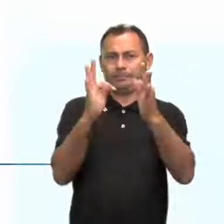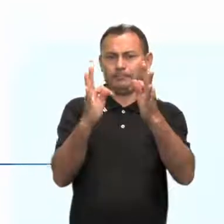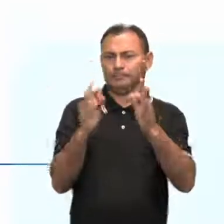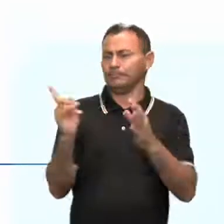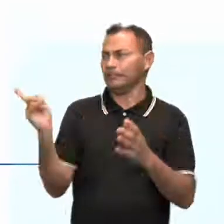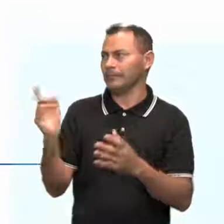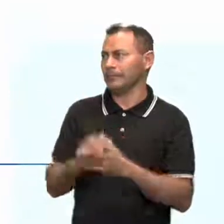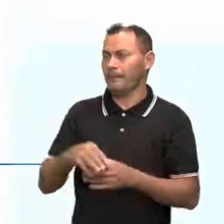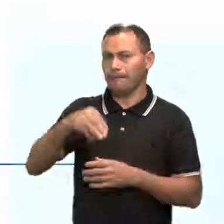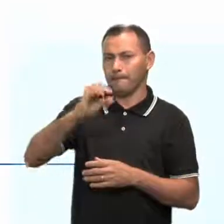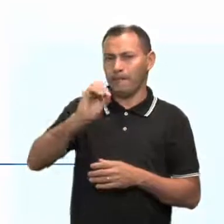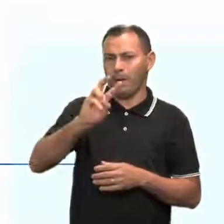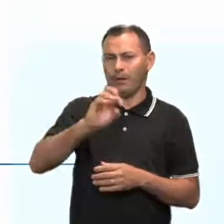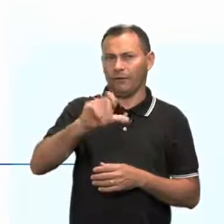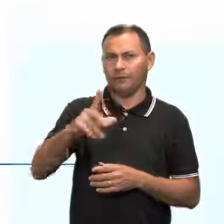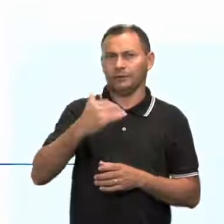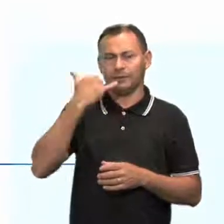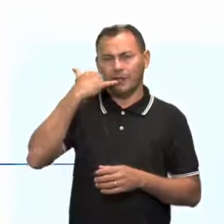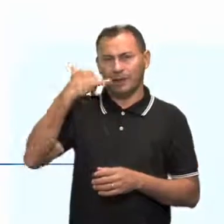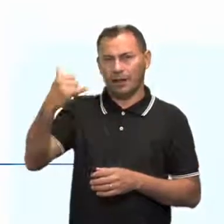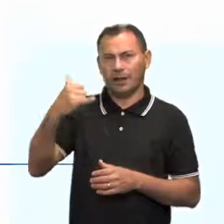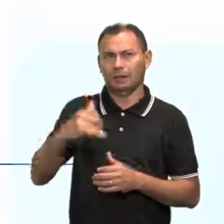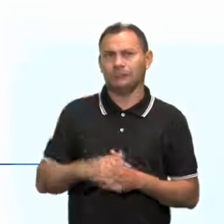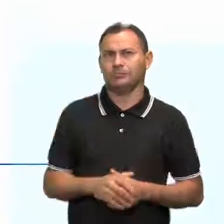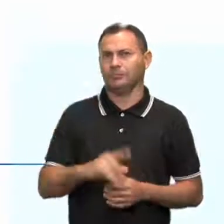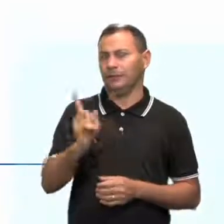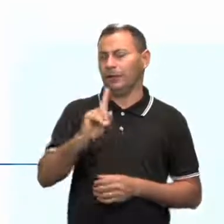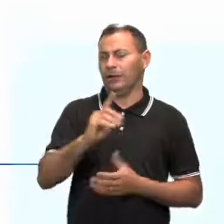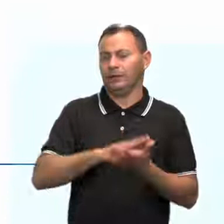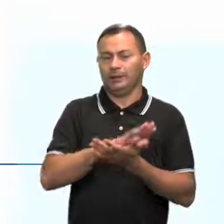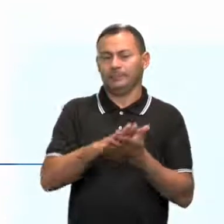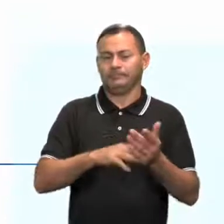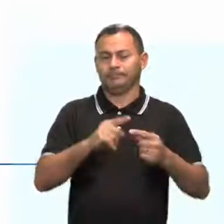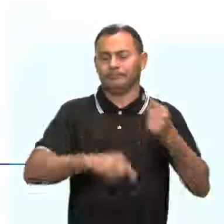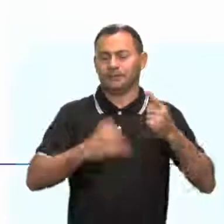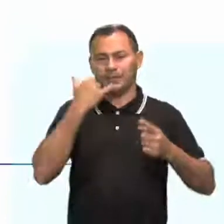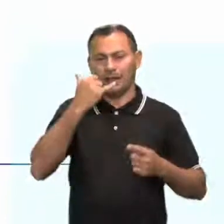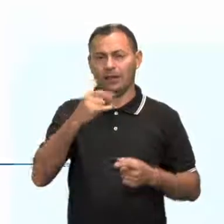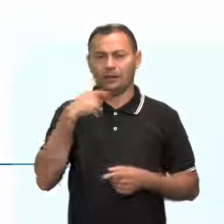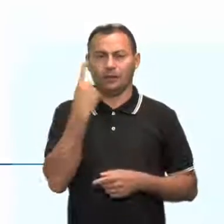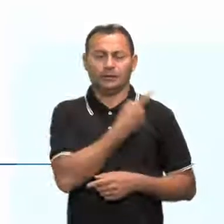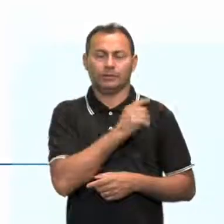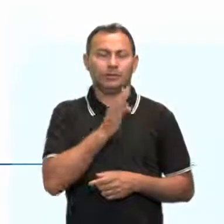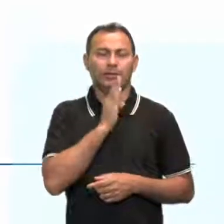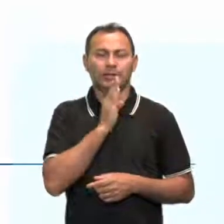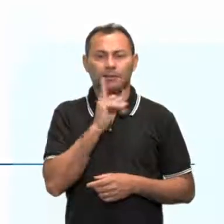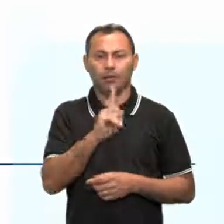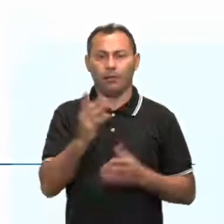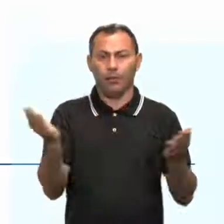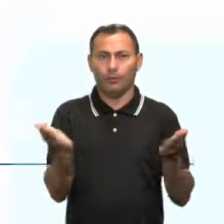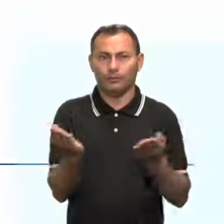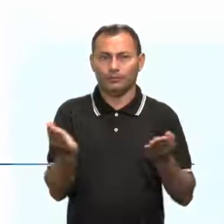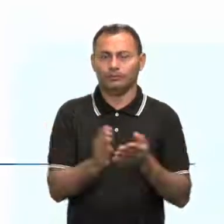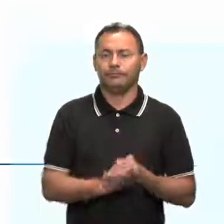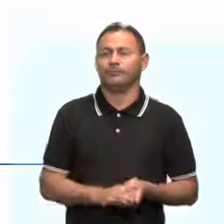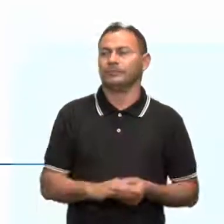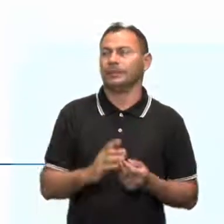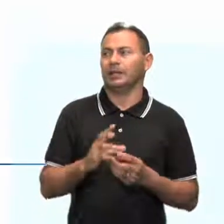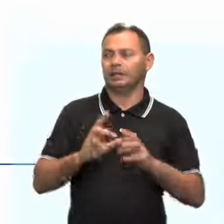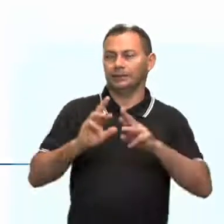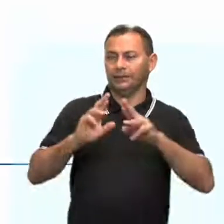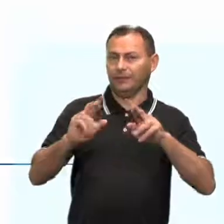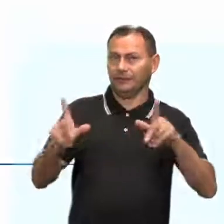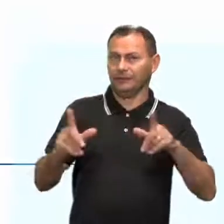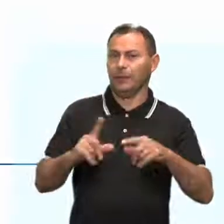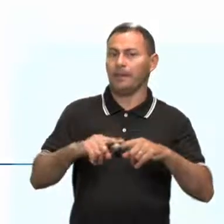tecnologia móvel de celular, não era nada a ver com o celular que a gente conhece hoje em dia. Era bastante